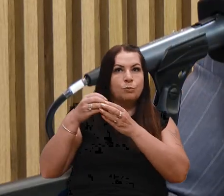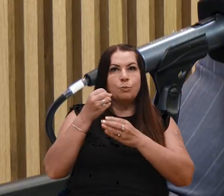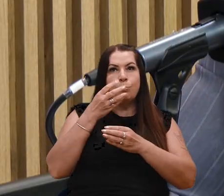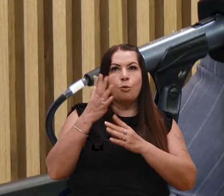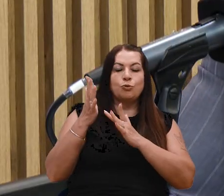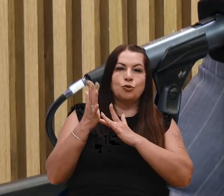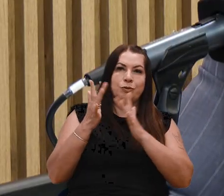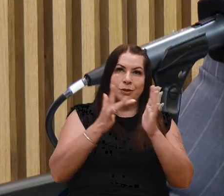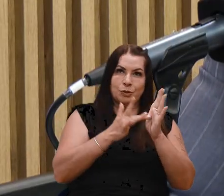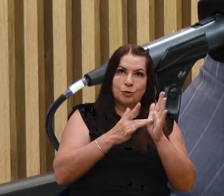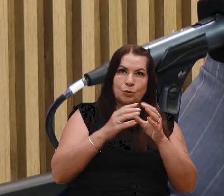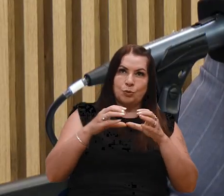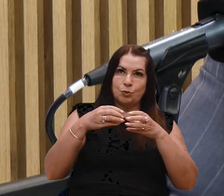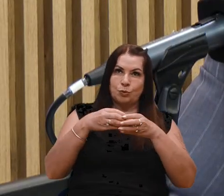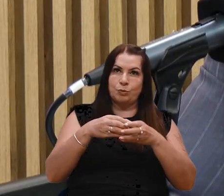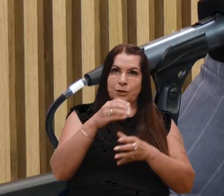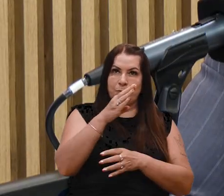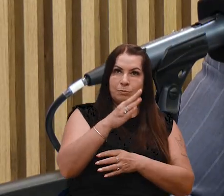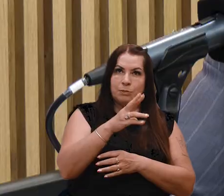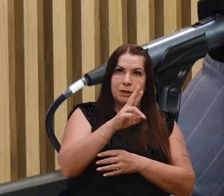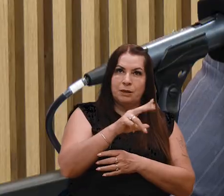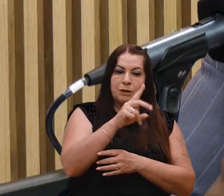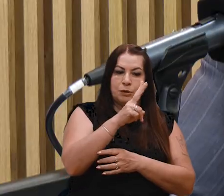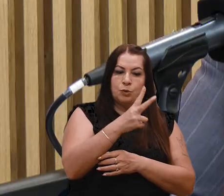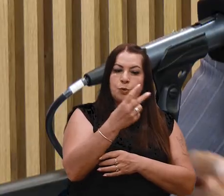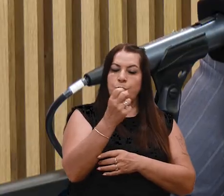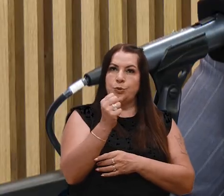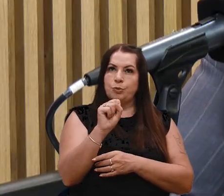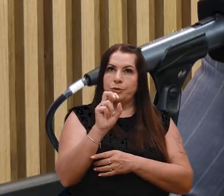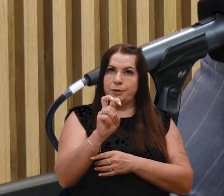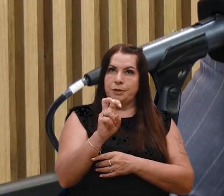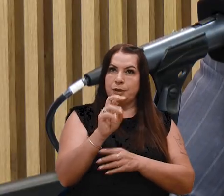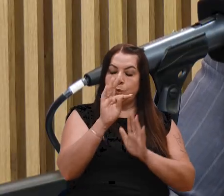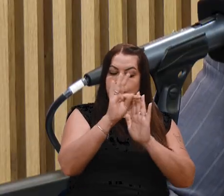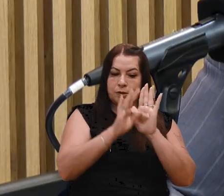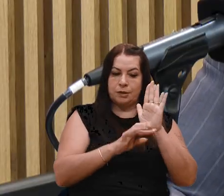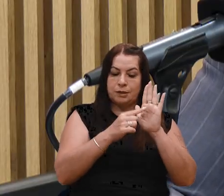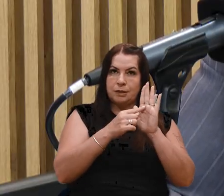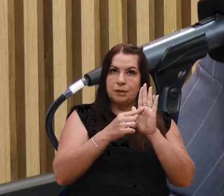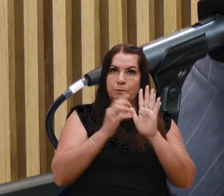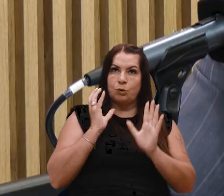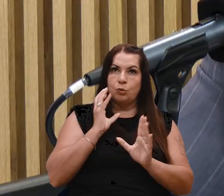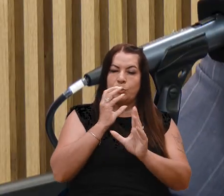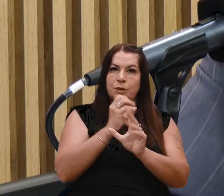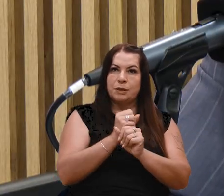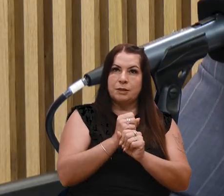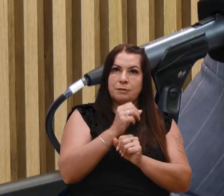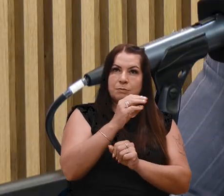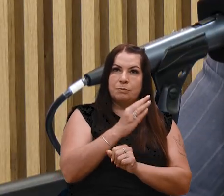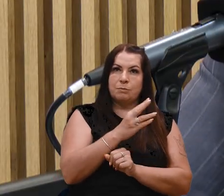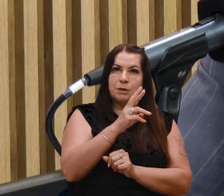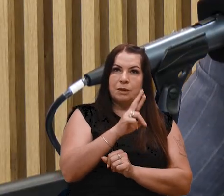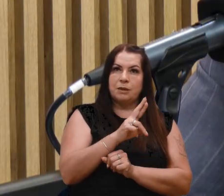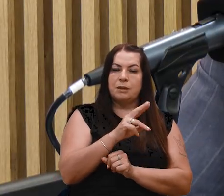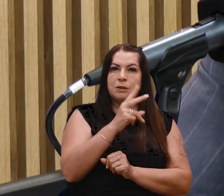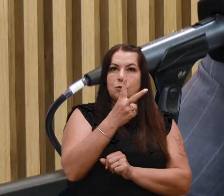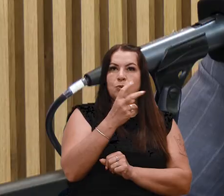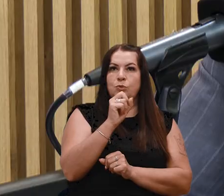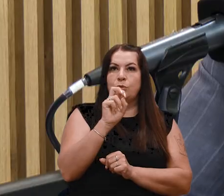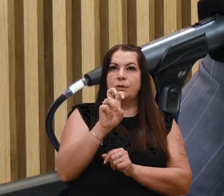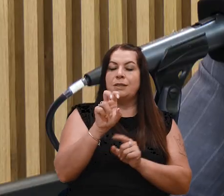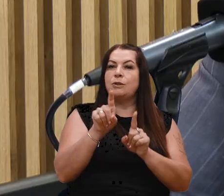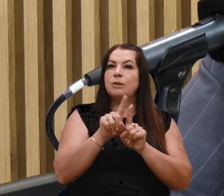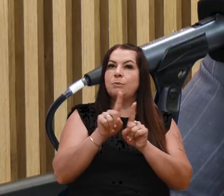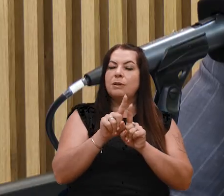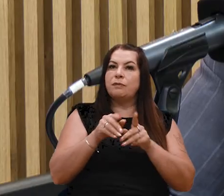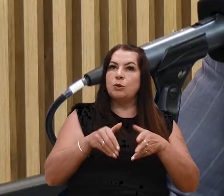lá, né, denominado BR-285, e o texto, né, só para a gente, conclusão imediata da BR-285, que forma